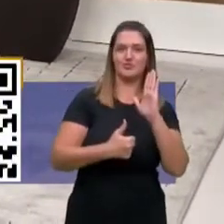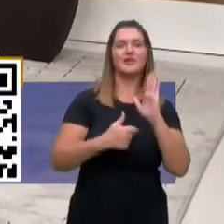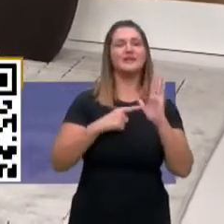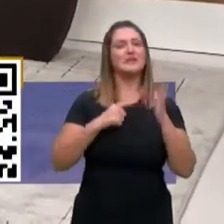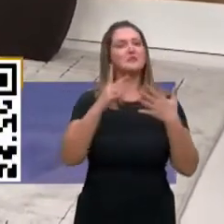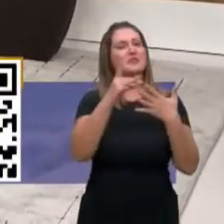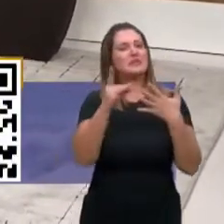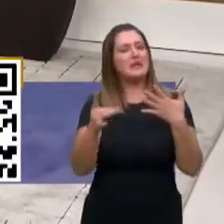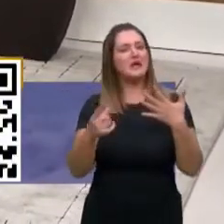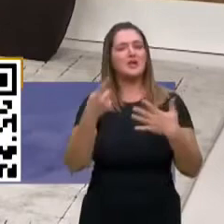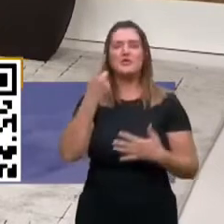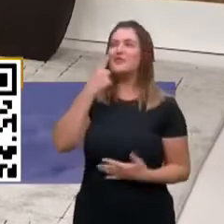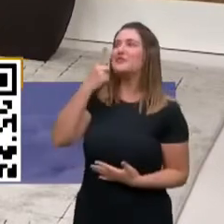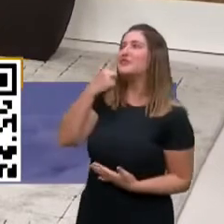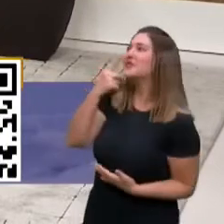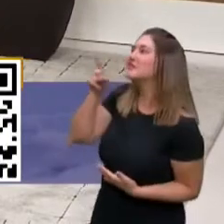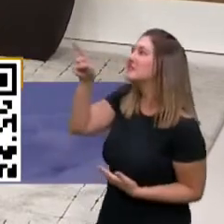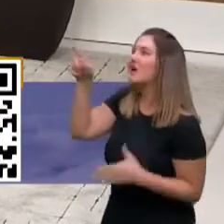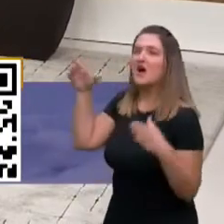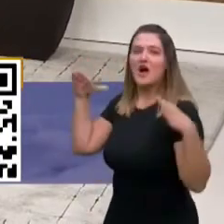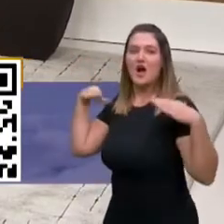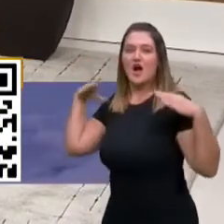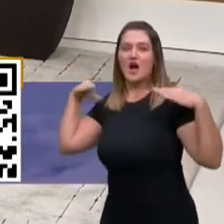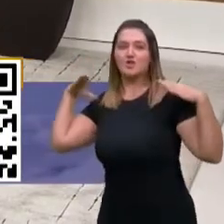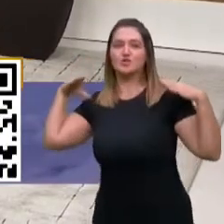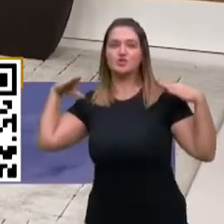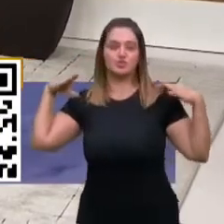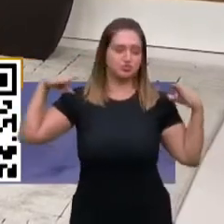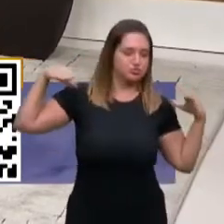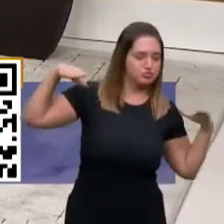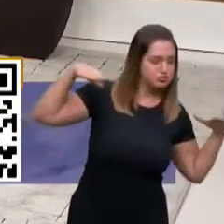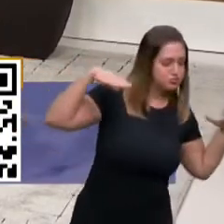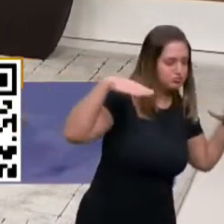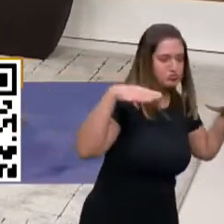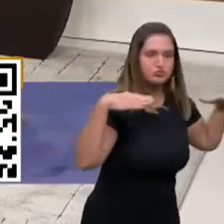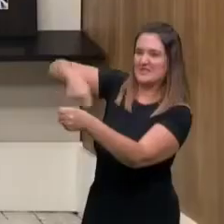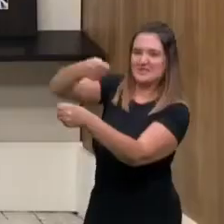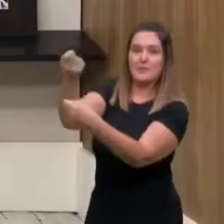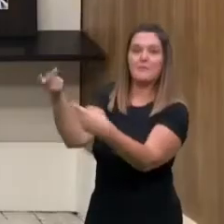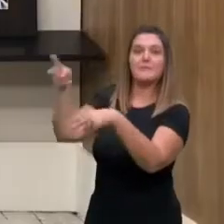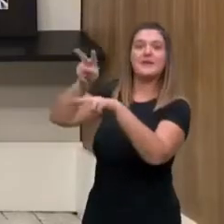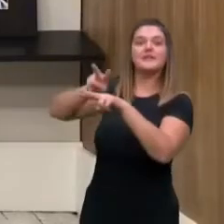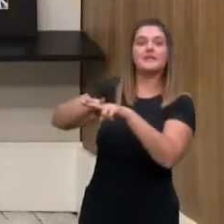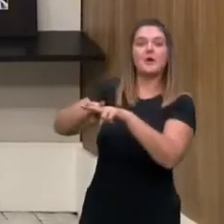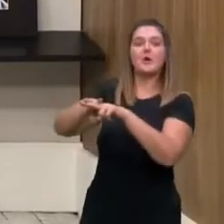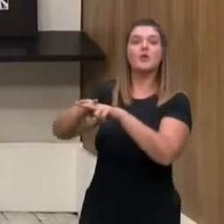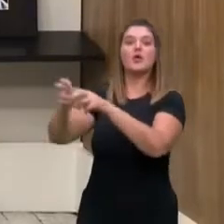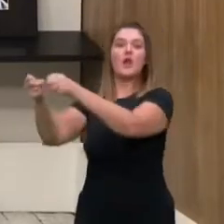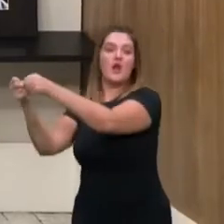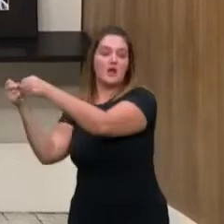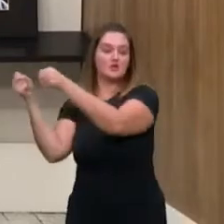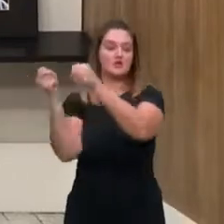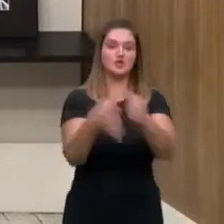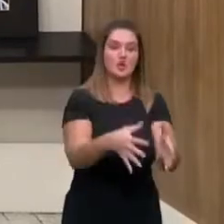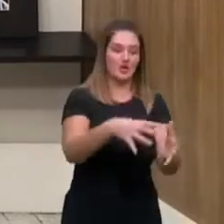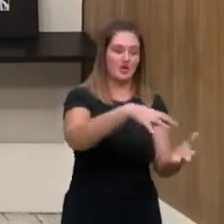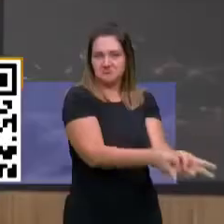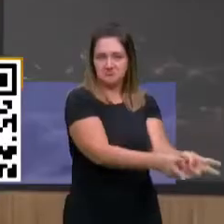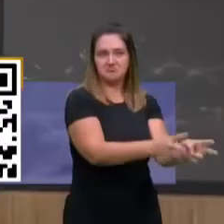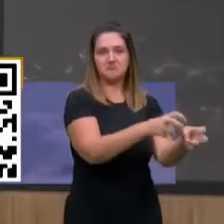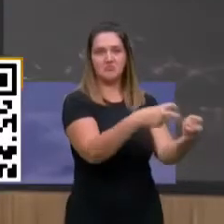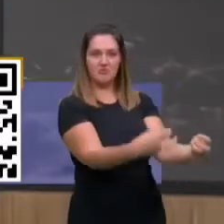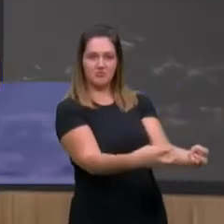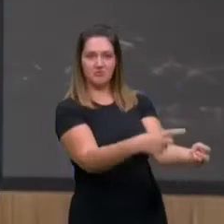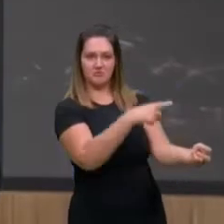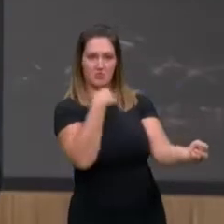assim, vi descer do céu um anjo que tinha na mão a chave do abismo, ou no abismo. Esse lançou no abismo, não quer